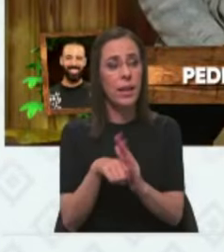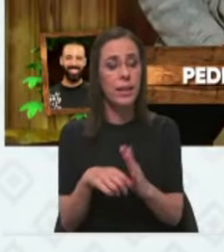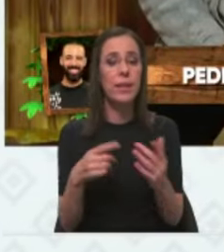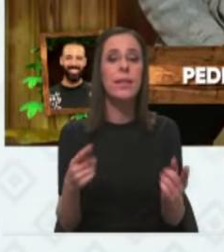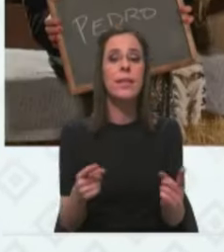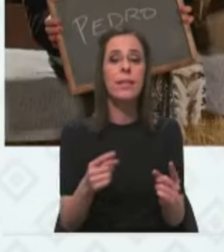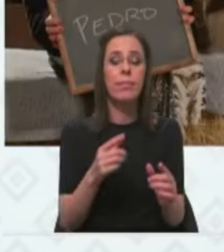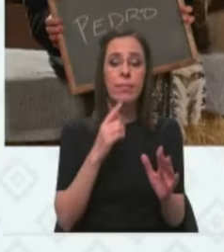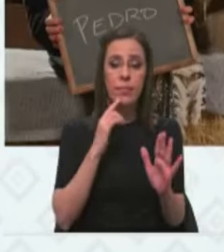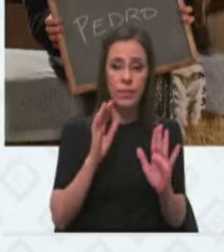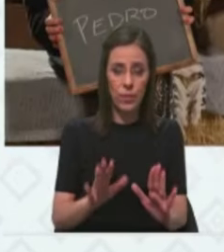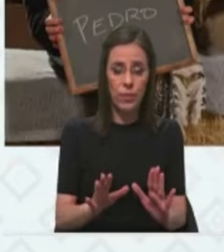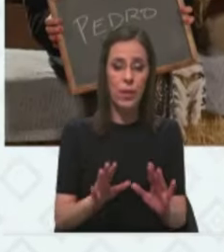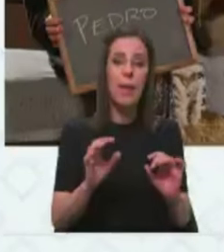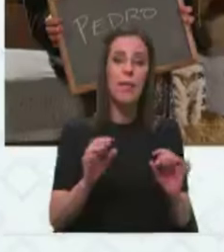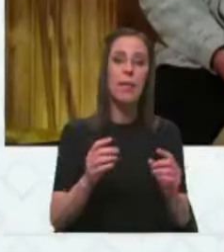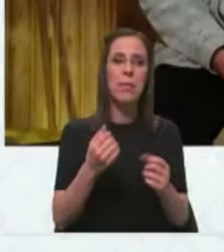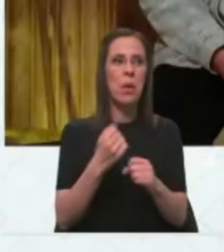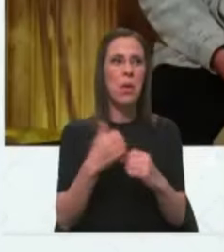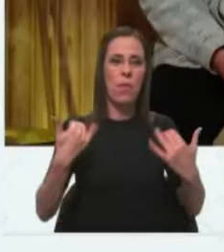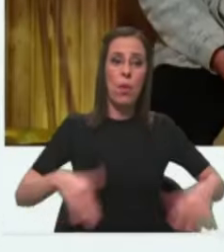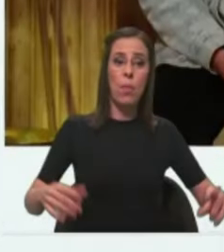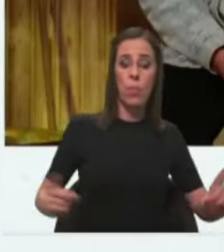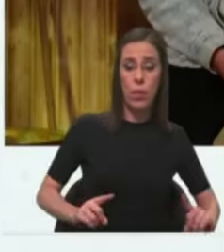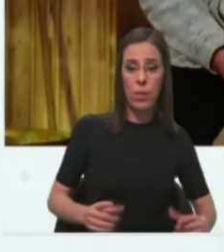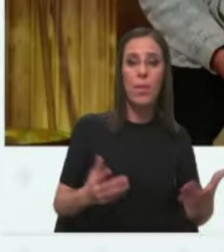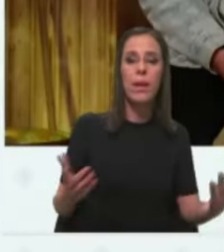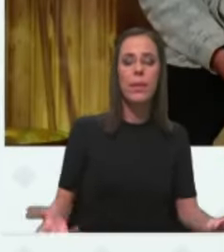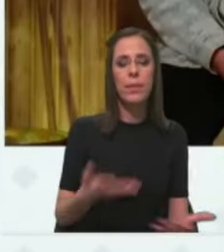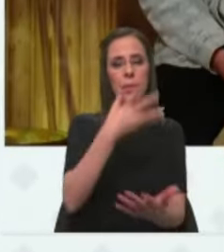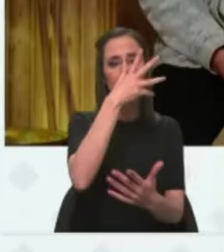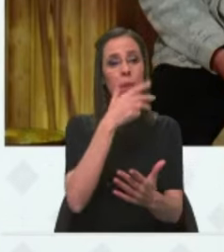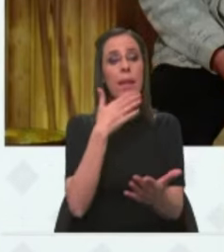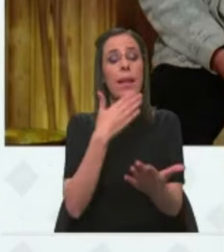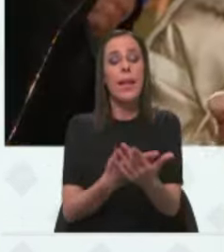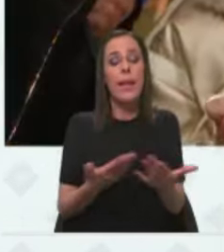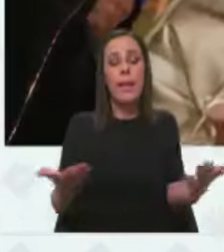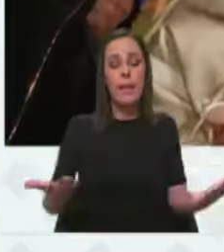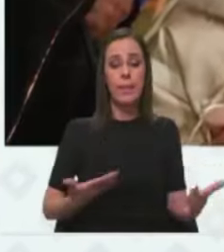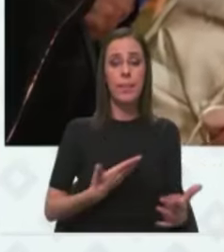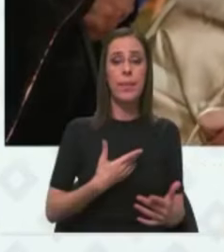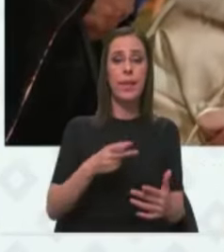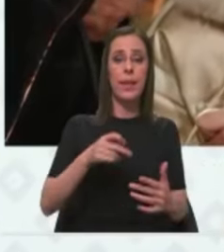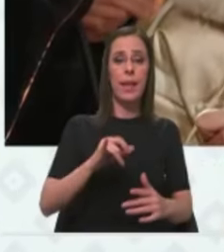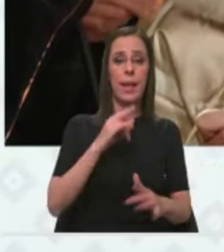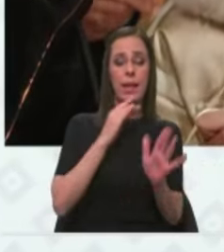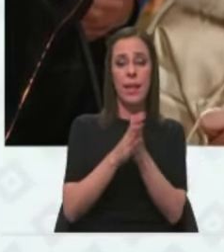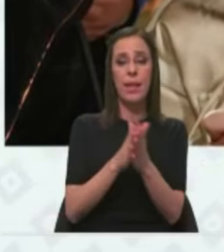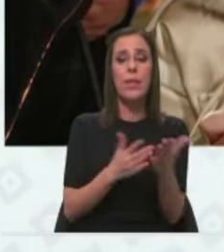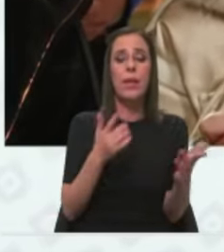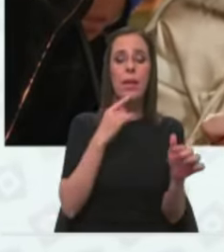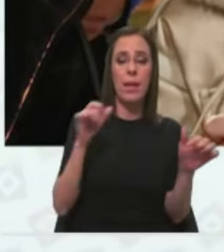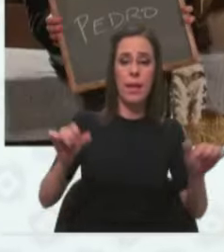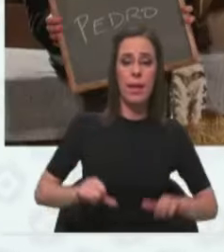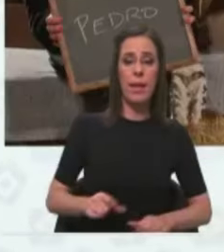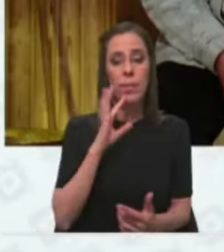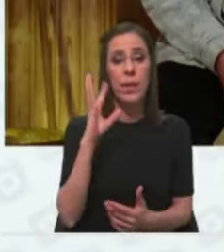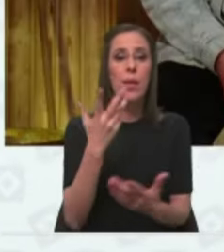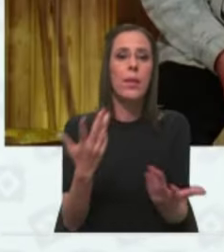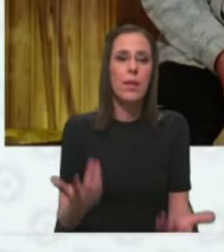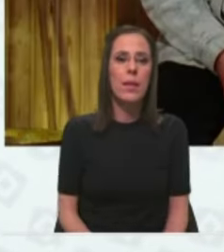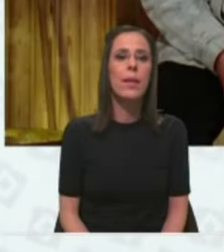que devia ter ficado lá inofensiva uma coisa exatamente pronto infelizmente deu naquilo porque a que ISO aproveitar e é muito maldosa nesse nesse